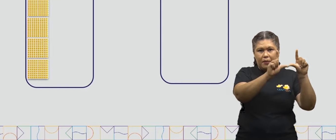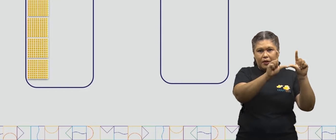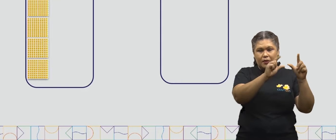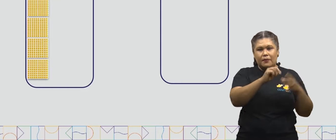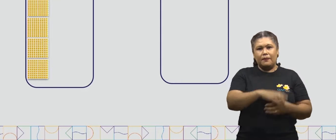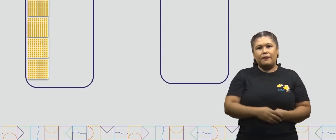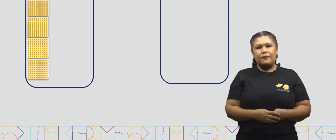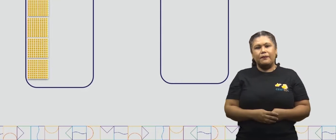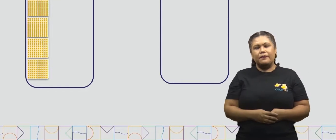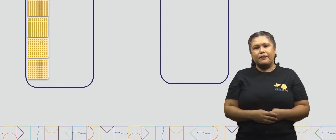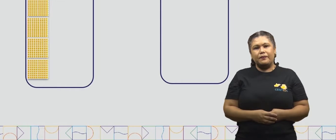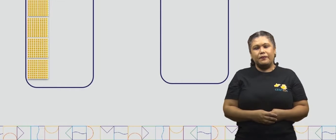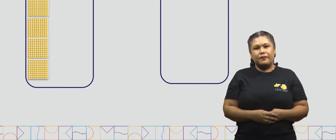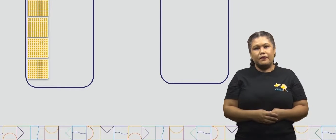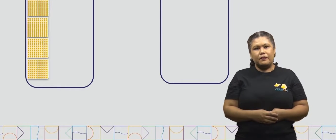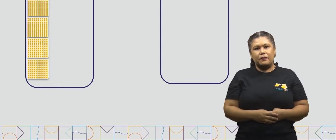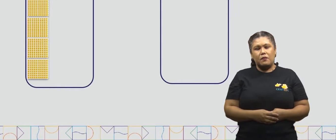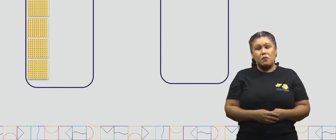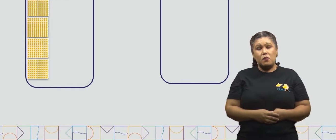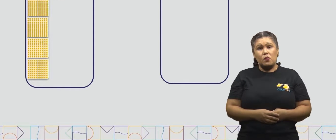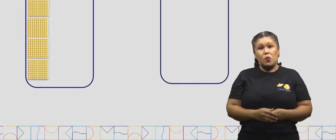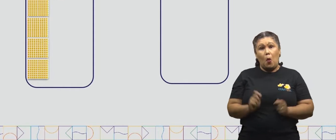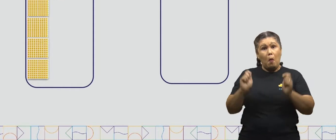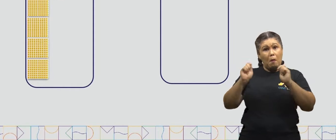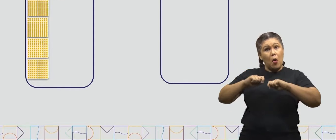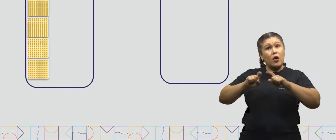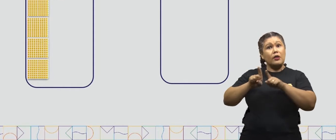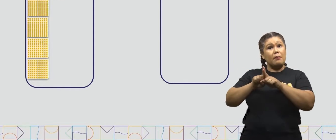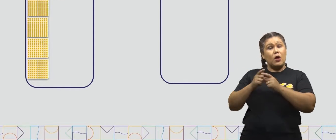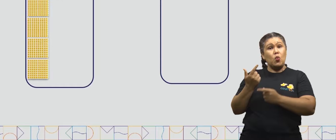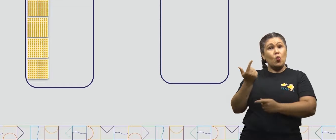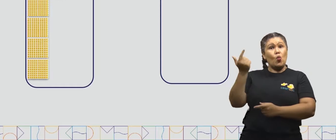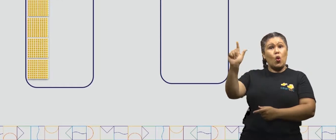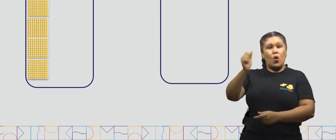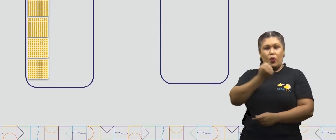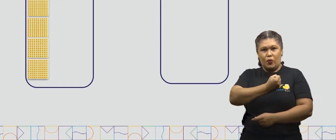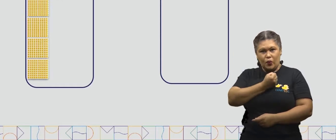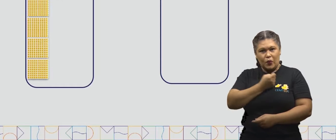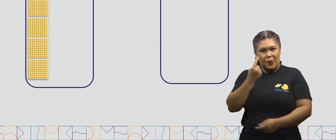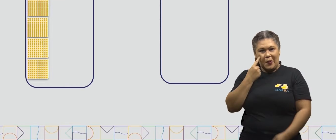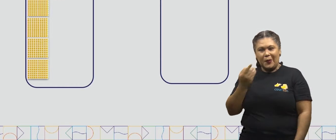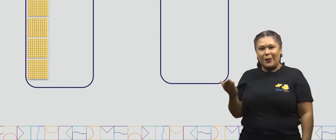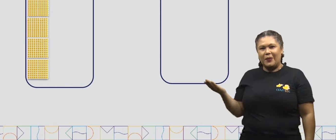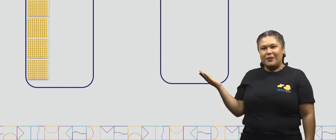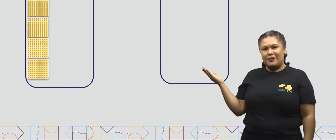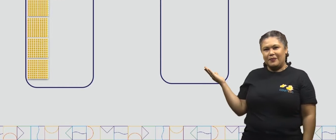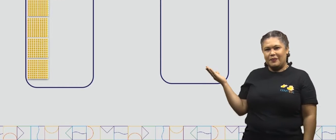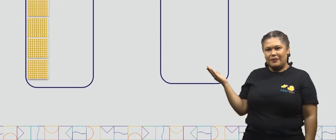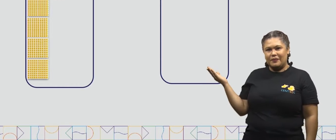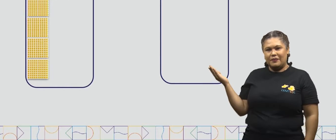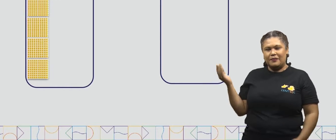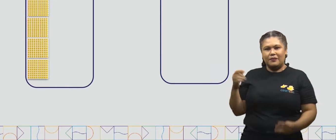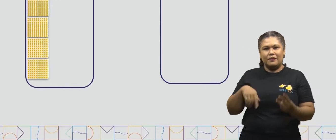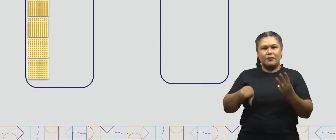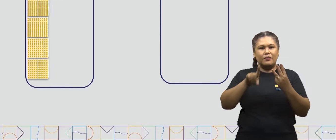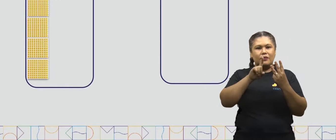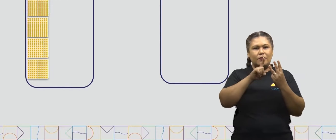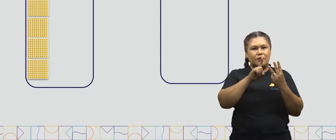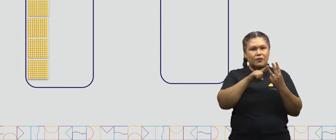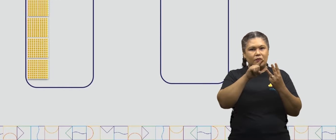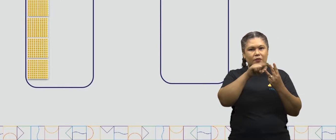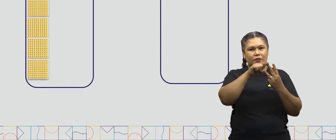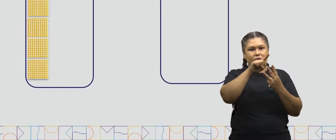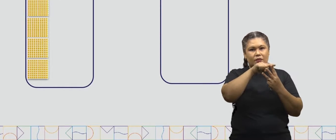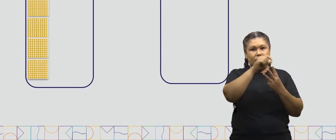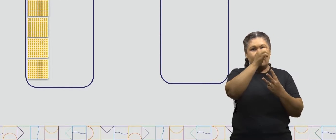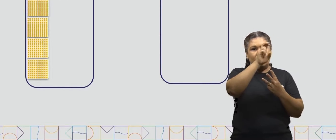placas. E a outra possibilidade e última que nós podemos fazer com esses 3 números é